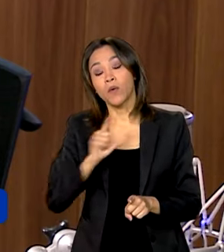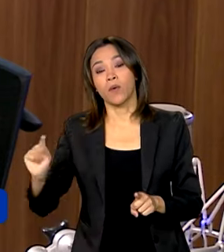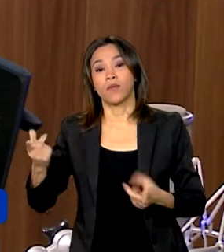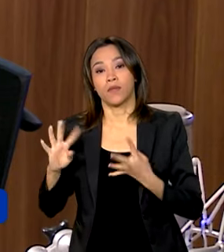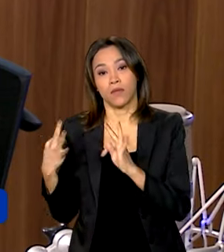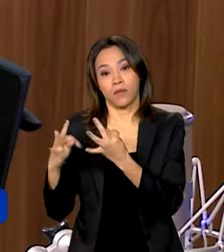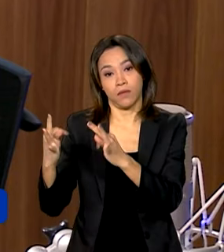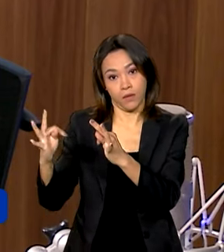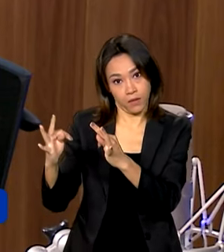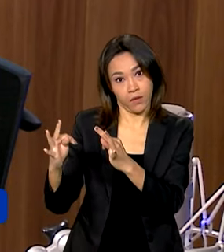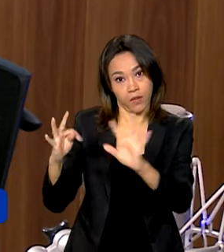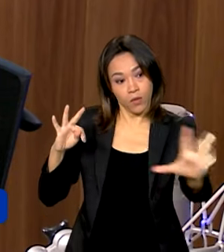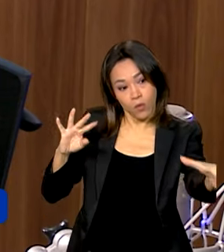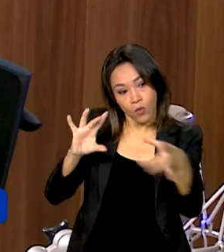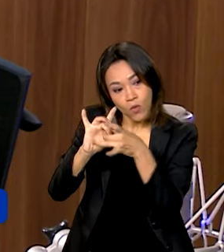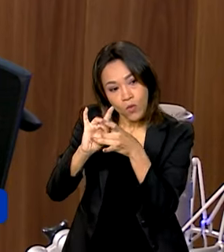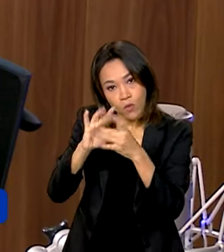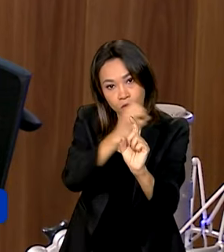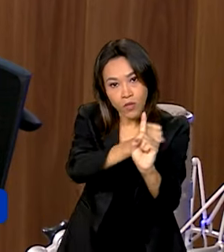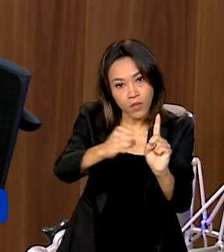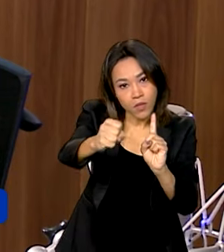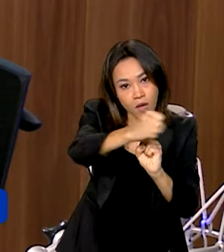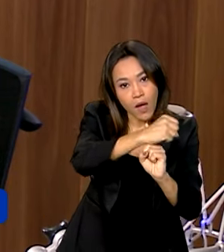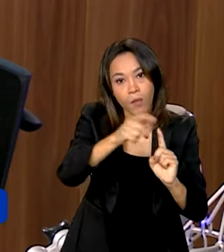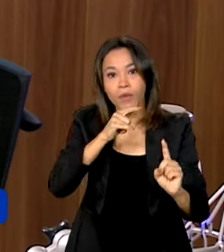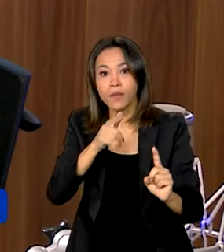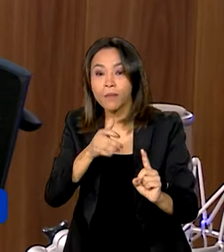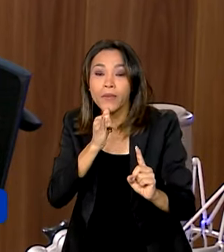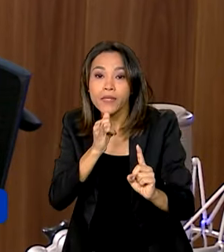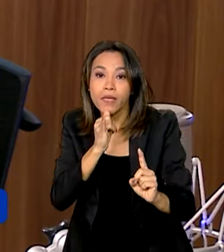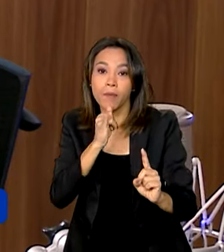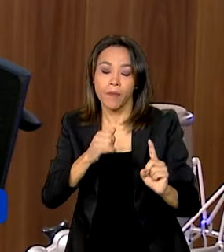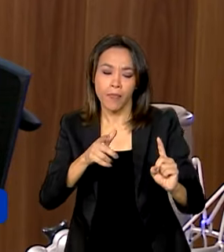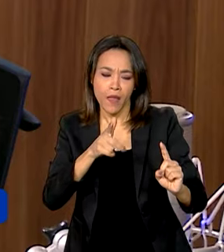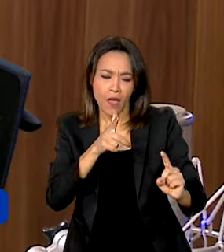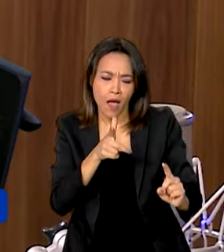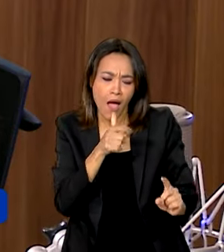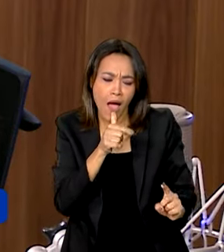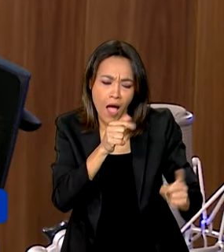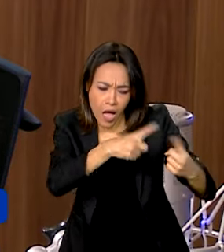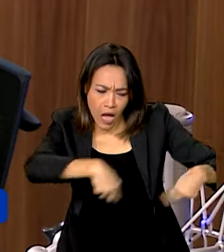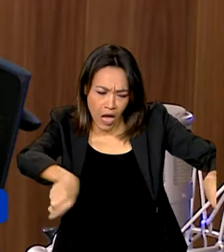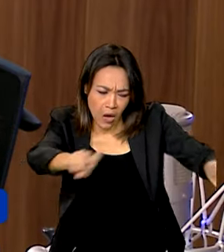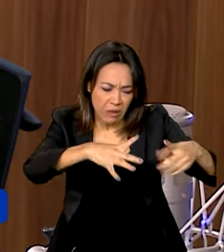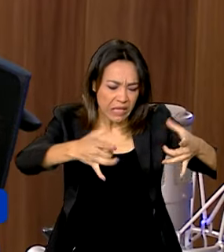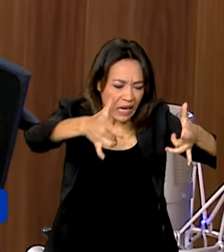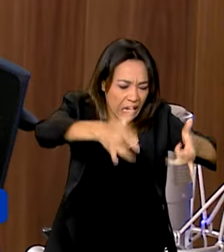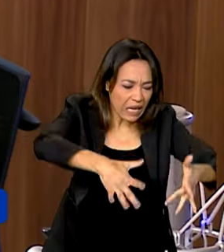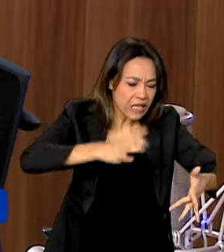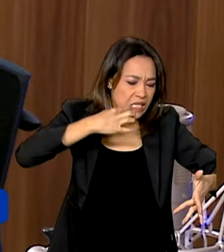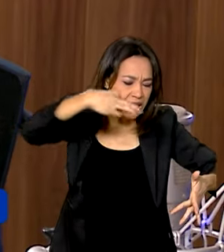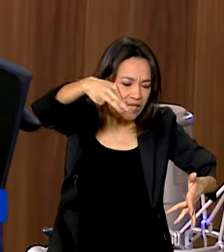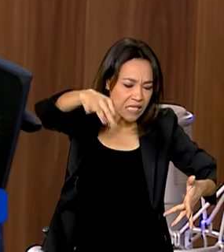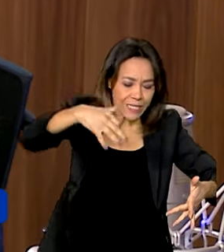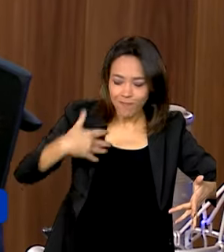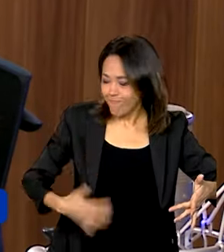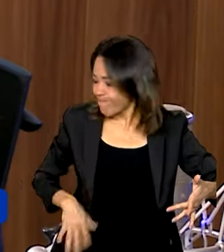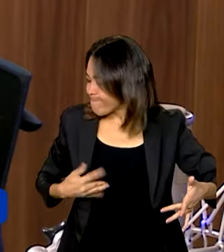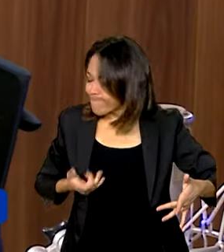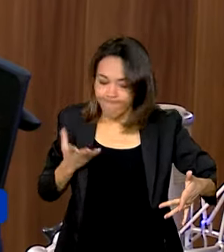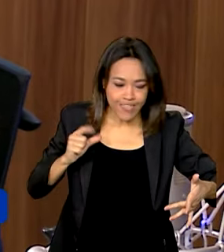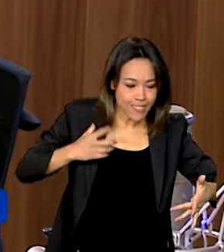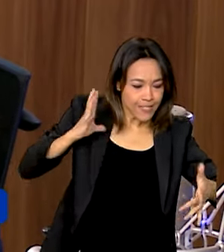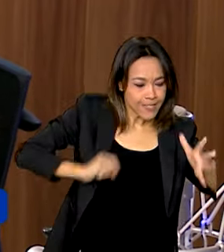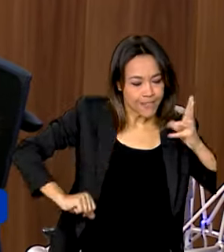sociais nós continuamos com os projetos de dessalinização esses pequenas tecnologias sociais que às vezes o grande